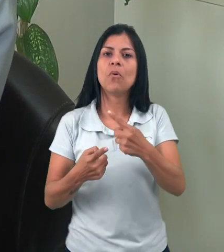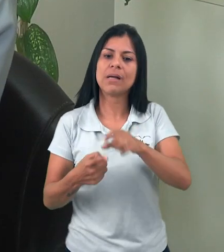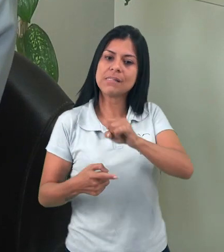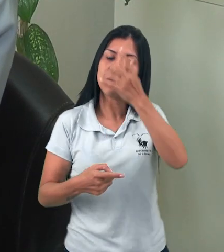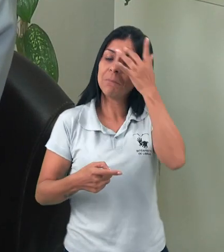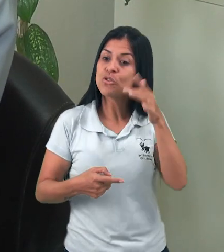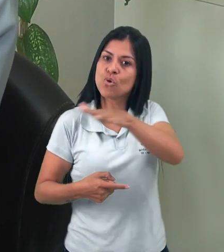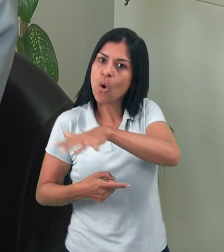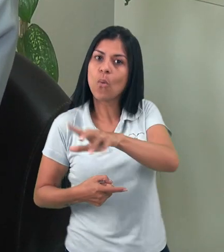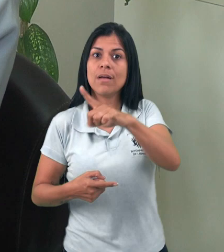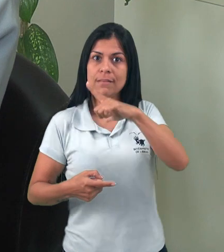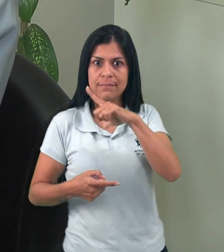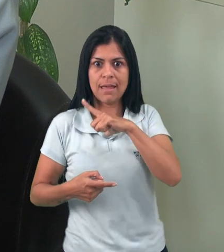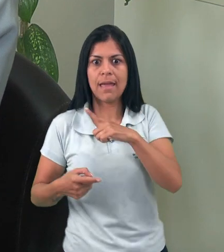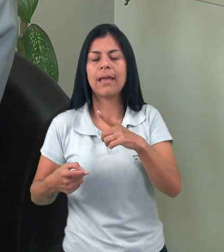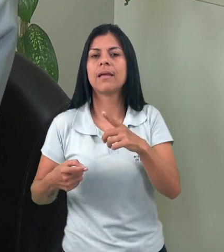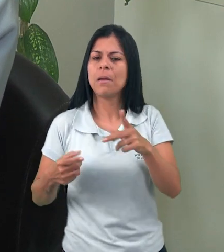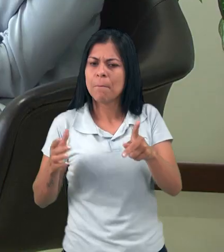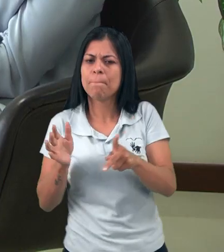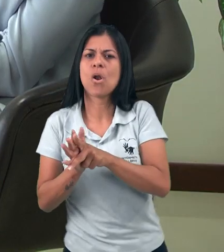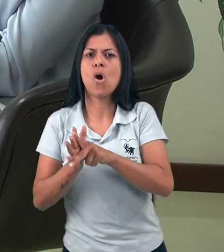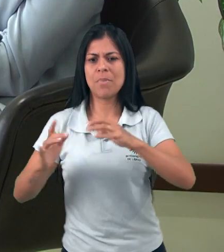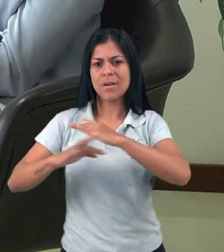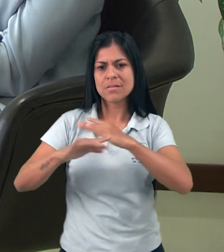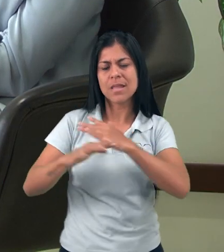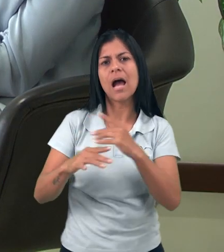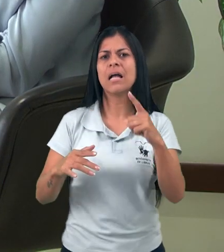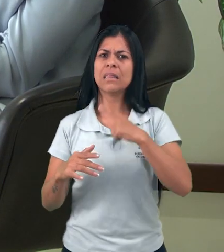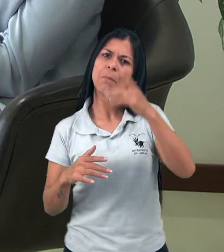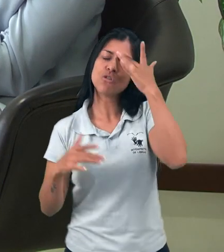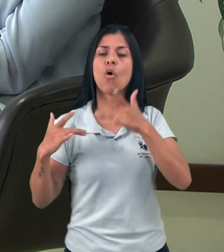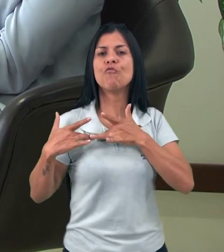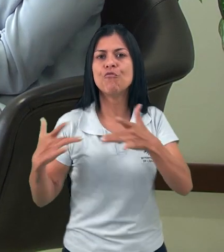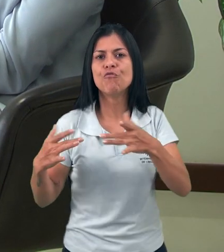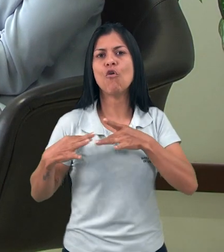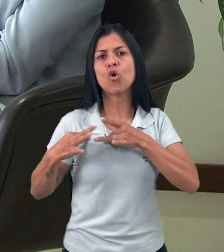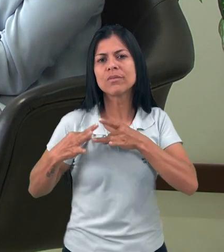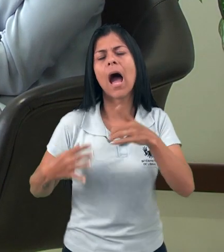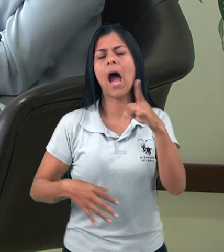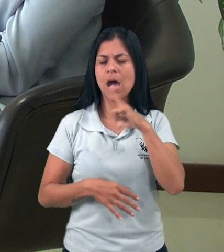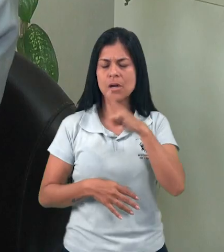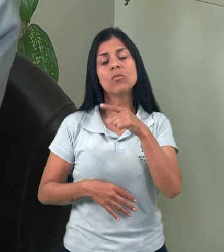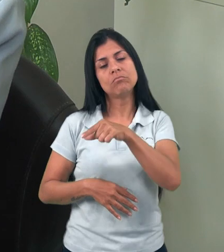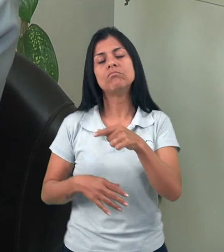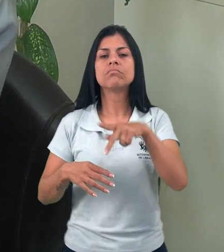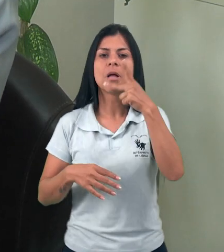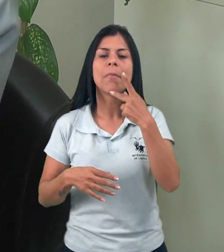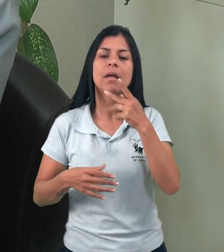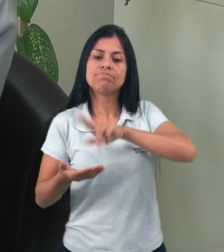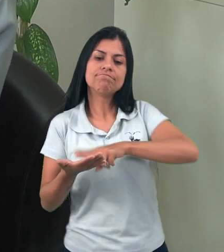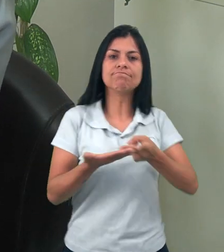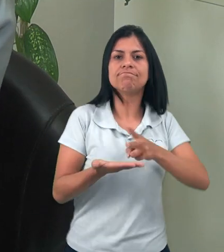os membros da comunidade também estão inseridos no programa, porque tem a parte de voluntariado ou funcionários das prefeituras, eles